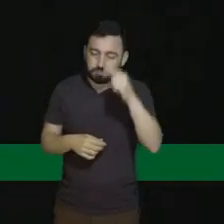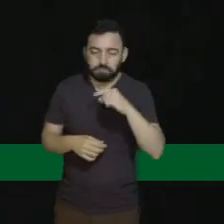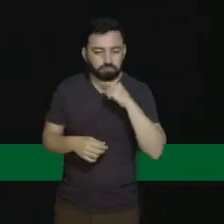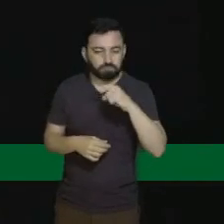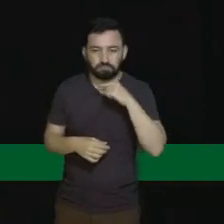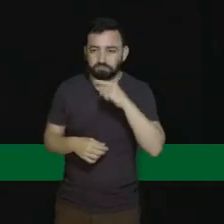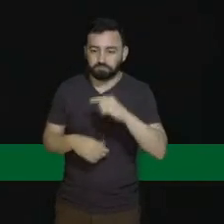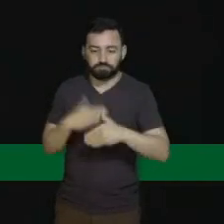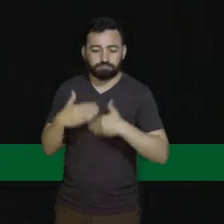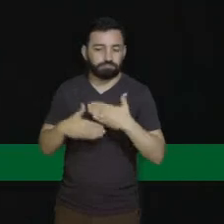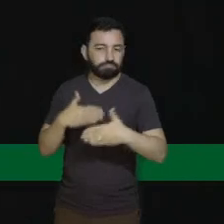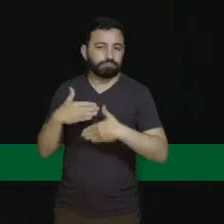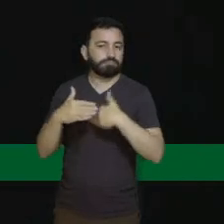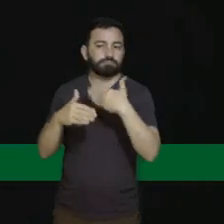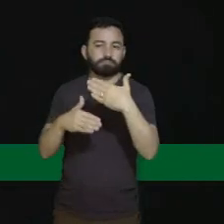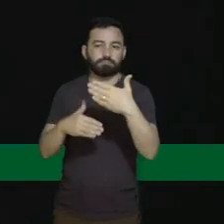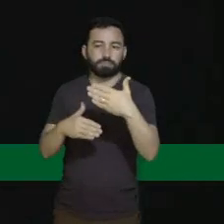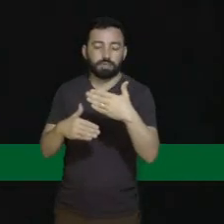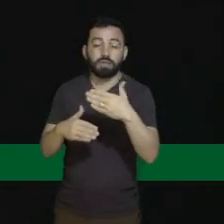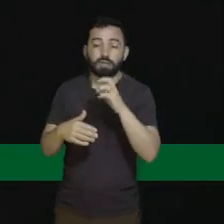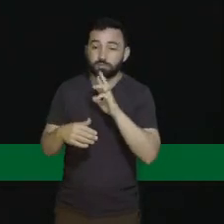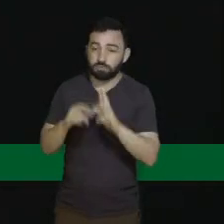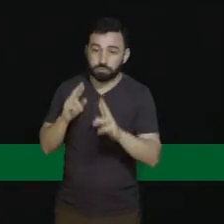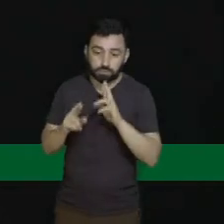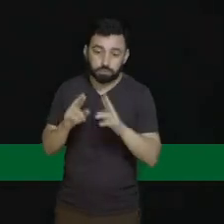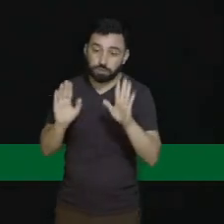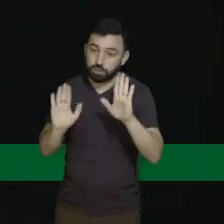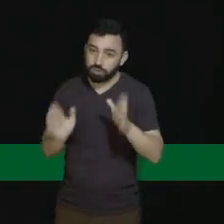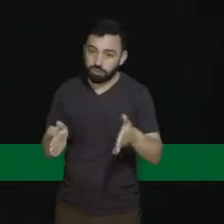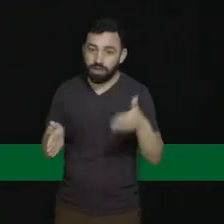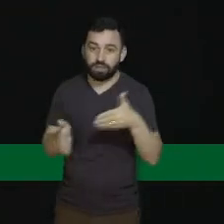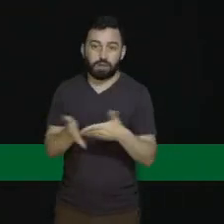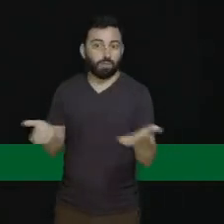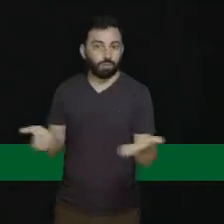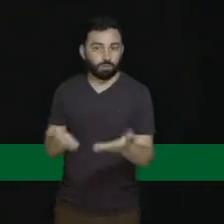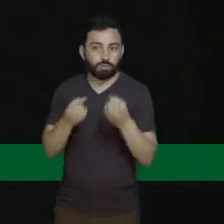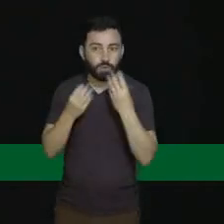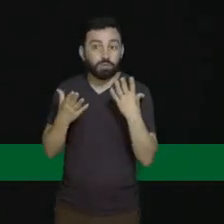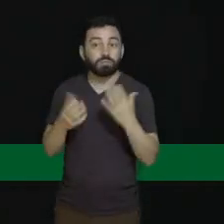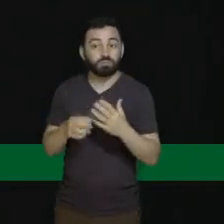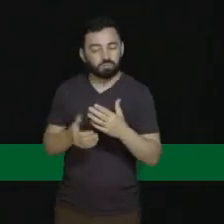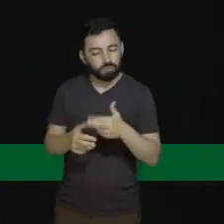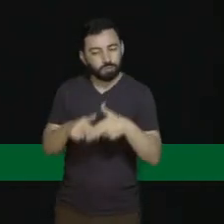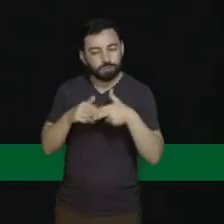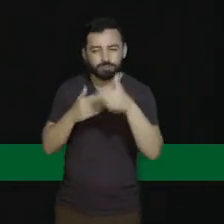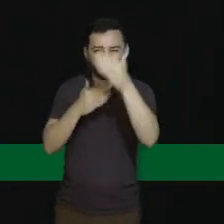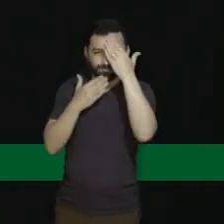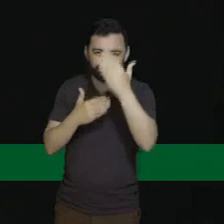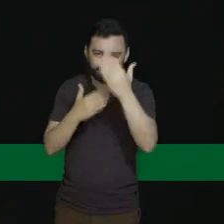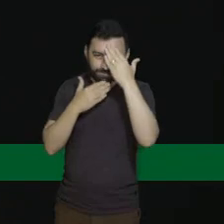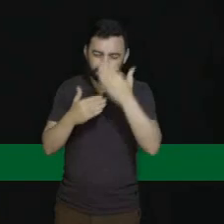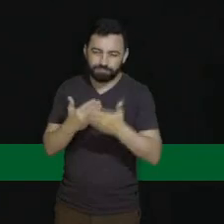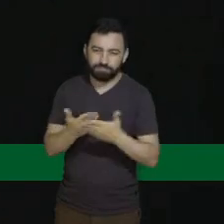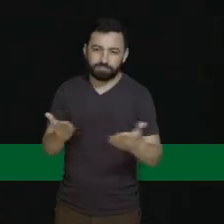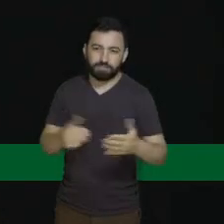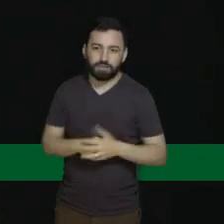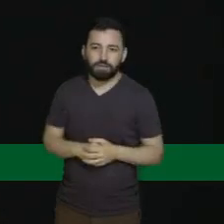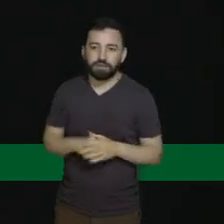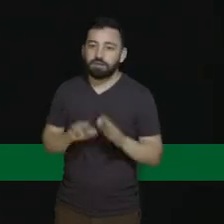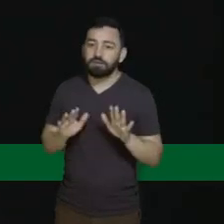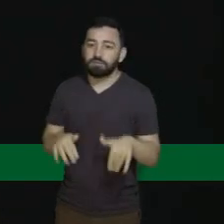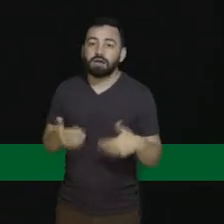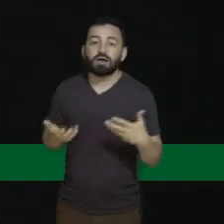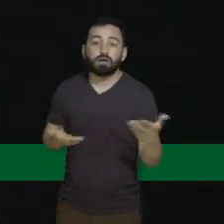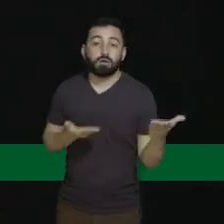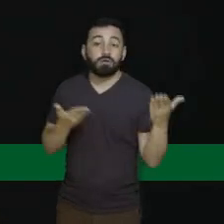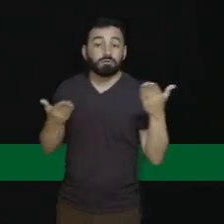o desenvolvimento e os resultados que já alcançou até aqui. E por isso quero registrar o nosso muito obrigado. Finalmente, quero convidar